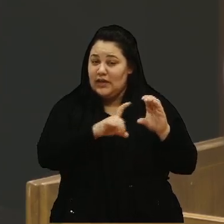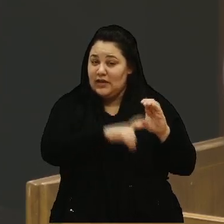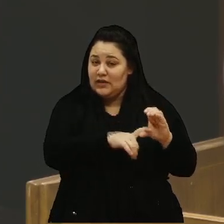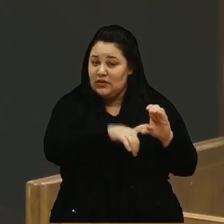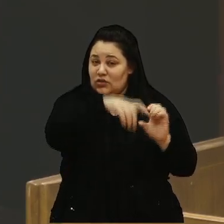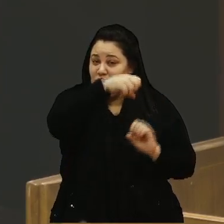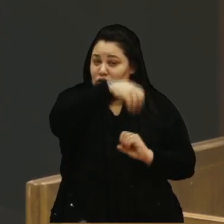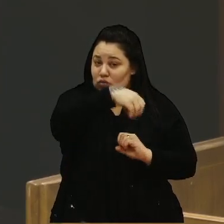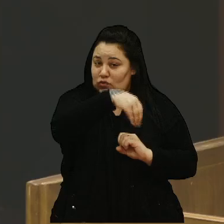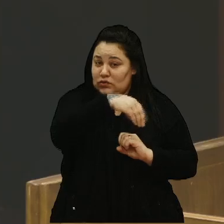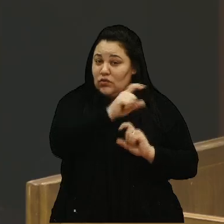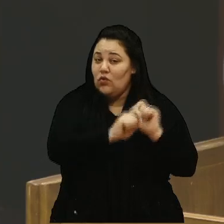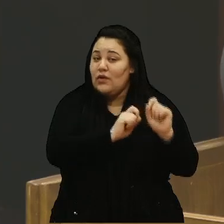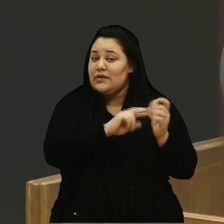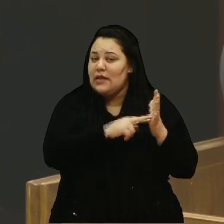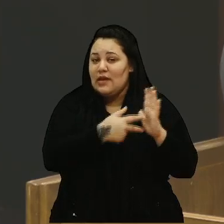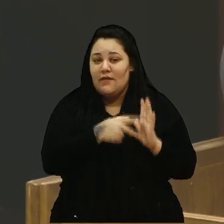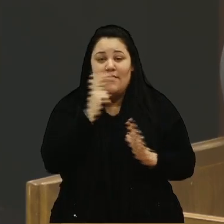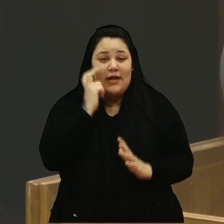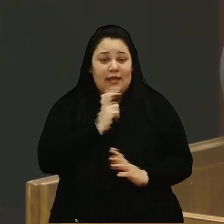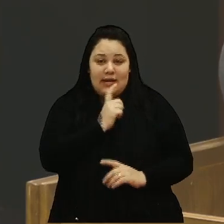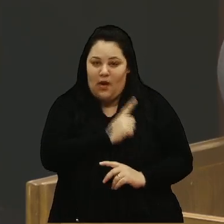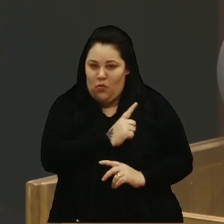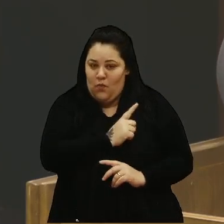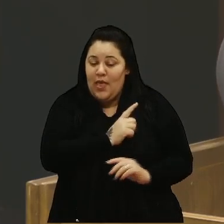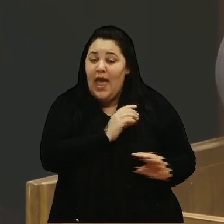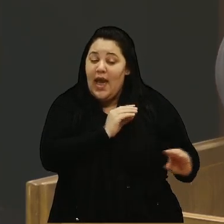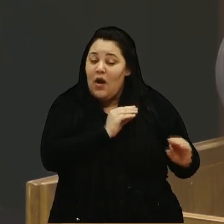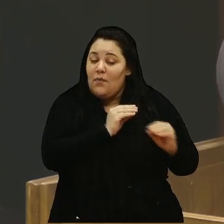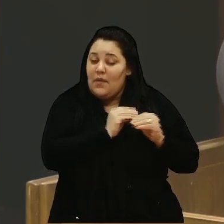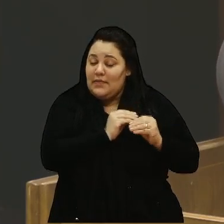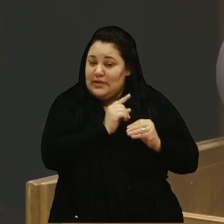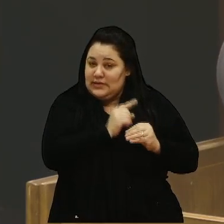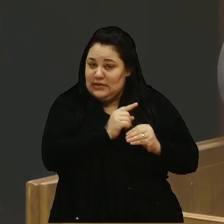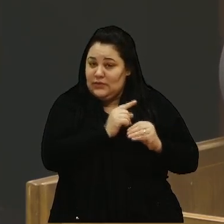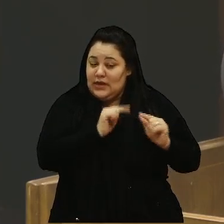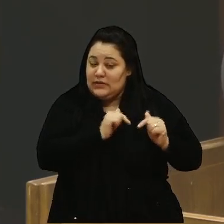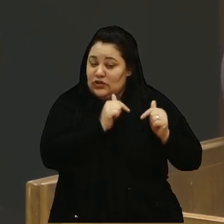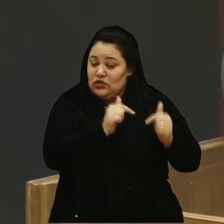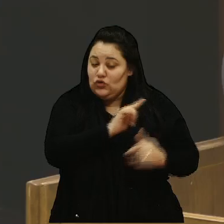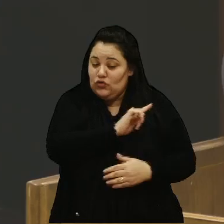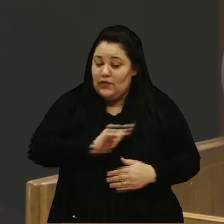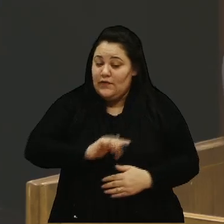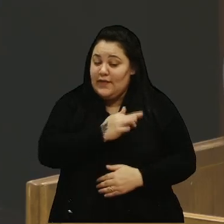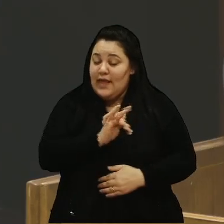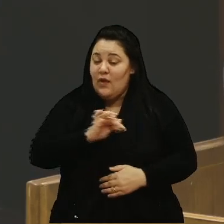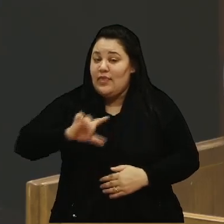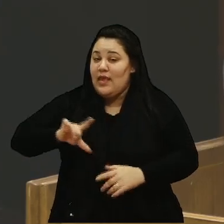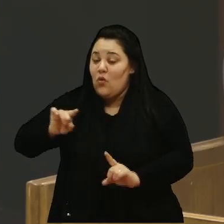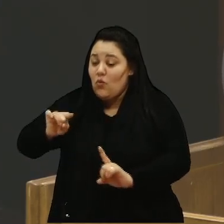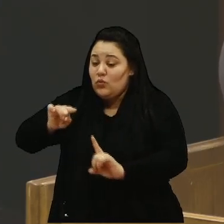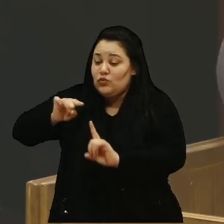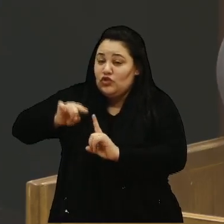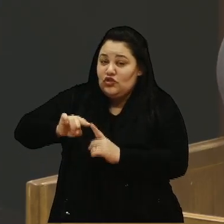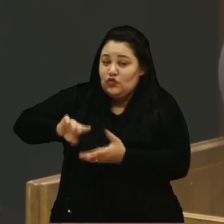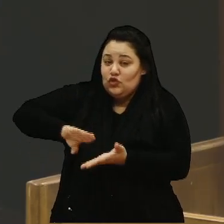Ou seja, vereador Daniel, o acréscimo por parte desta medida do governo federal, que visa